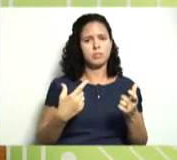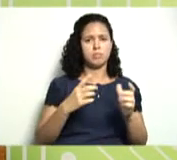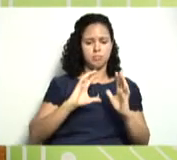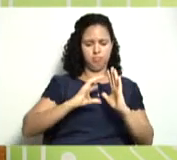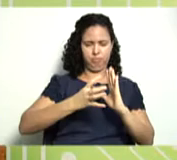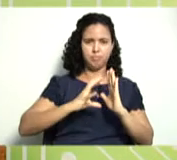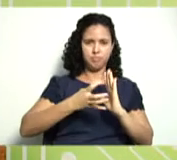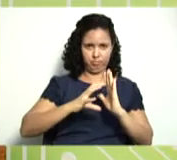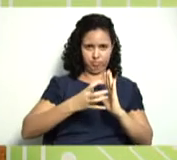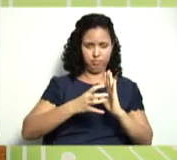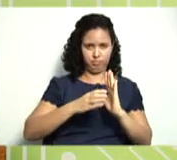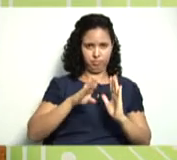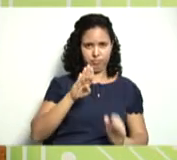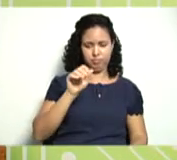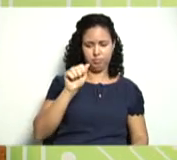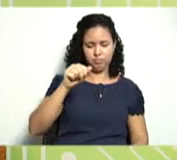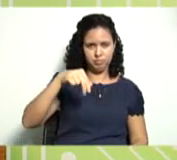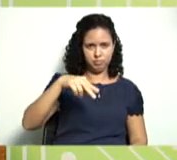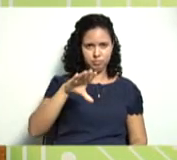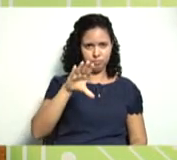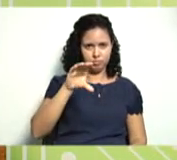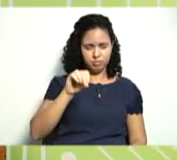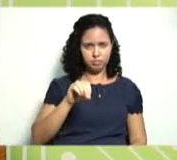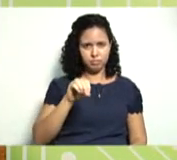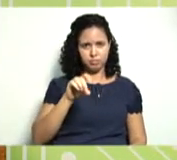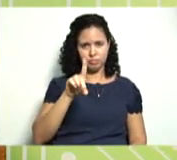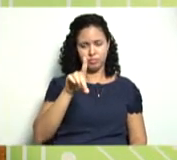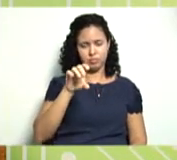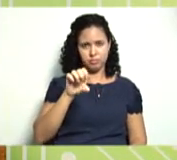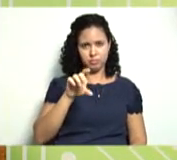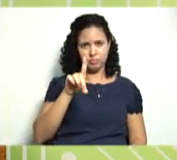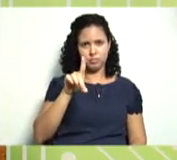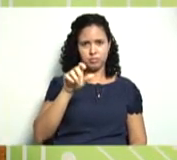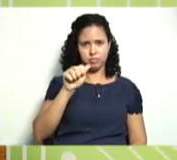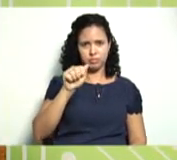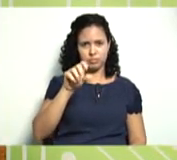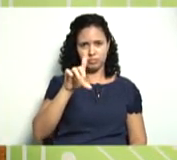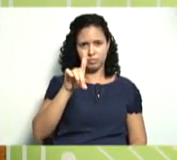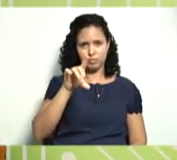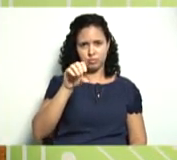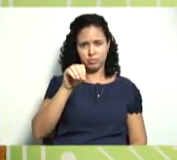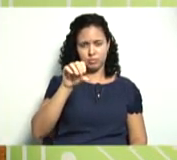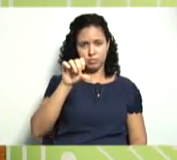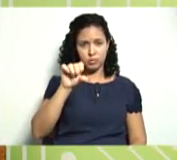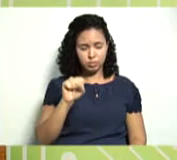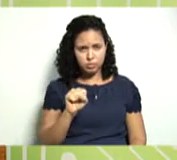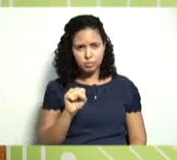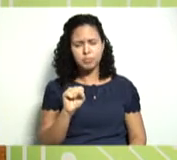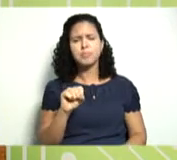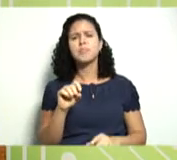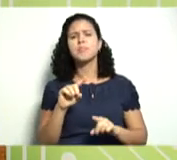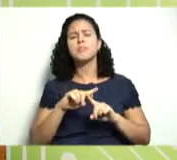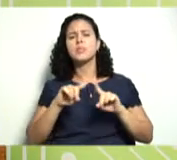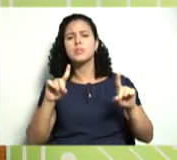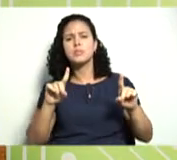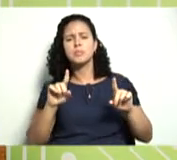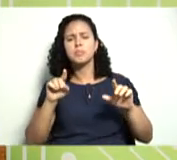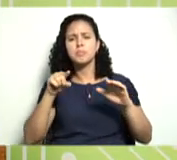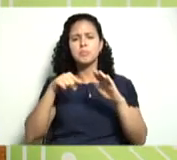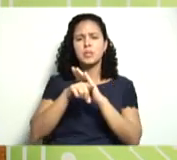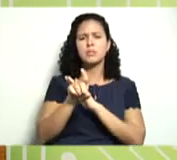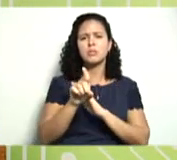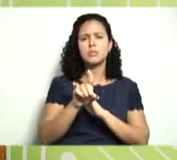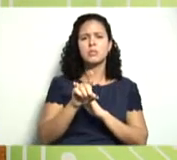então assim a primeira pergunta que eu faço é essa agora qual a importância de um dado a importância